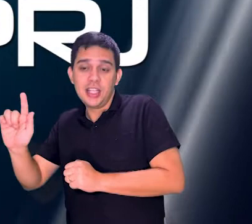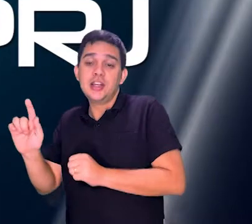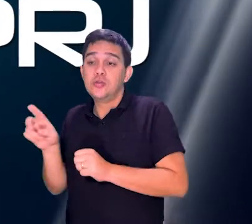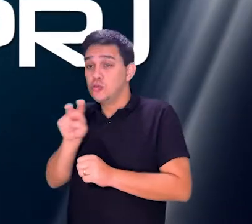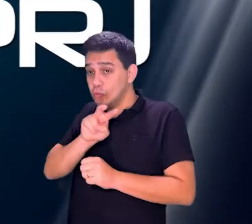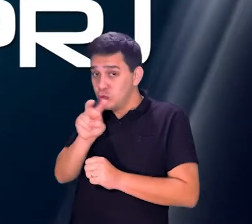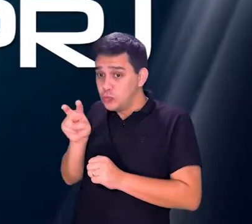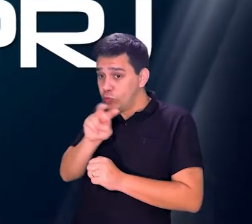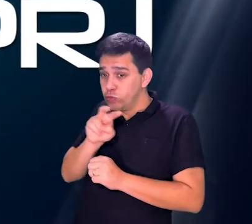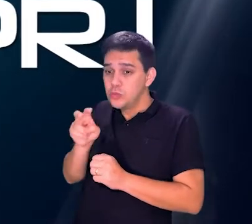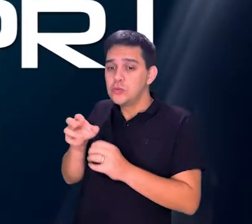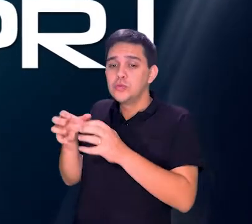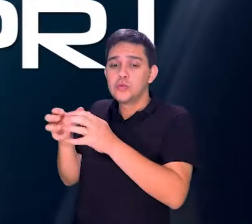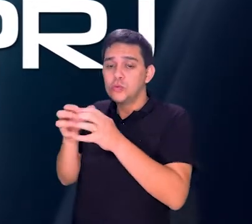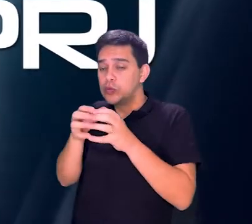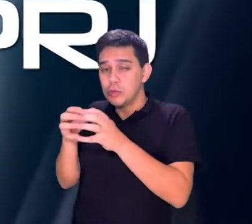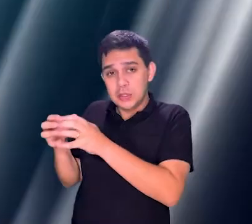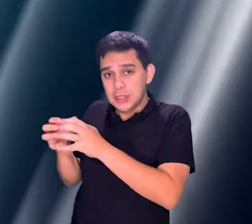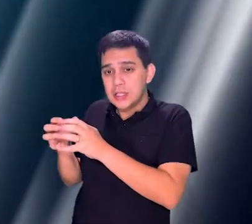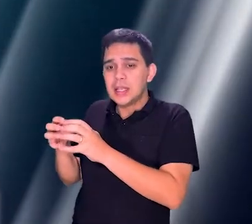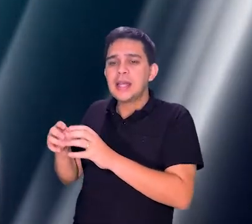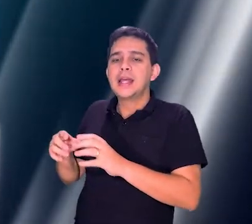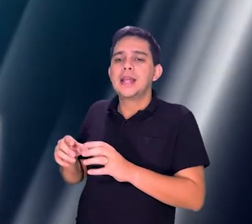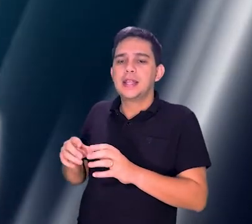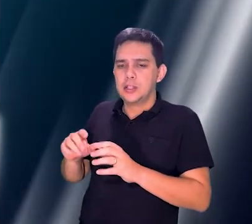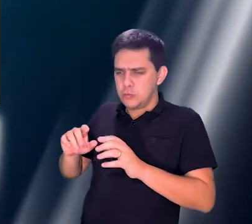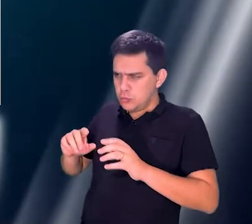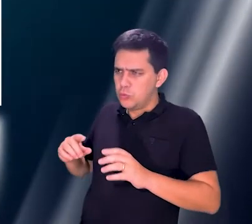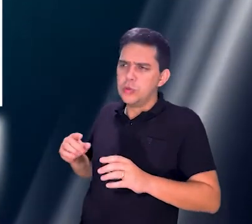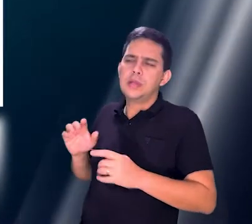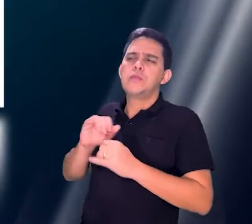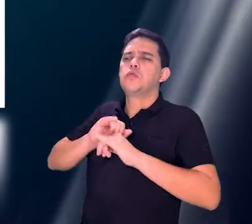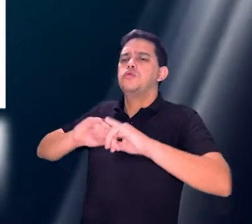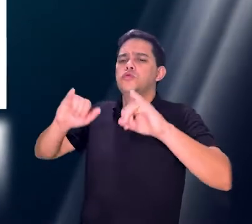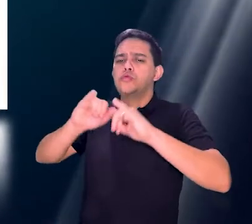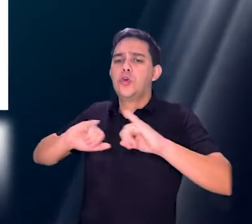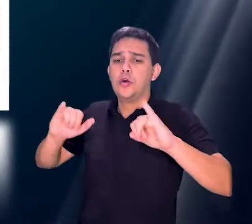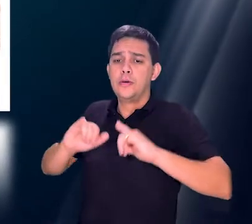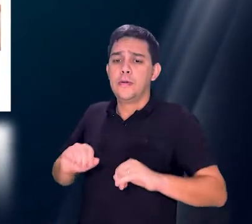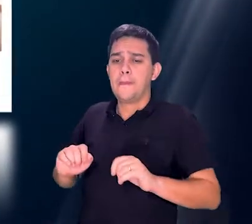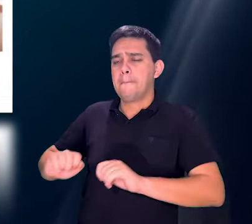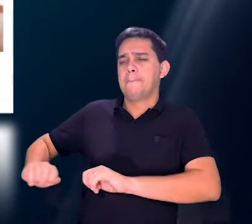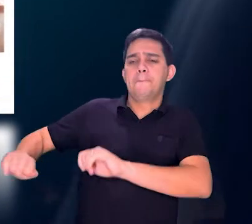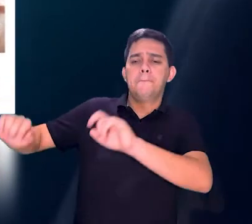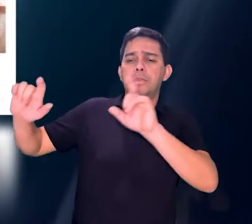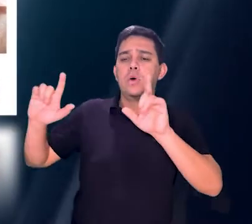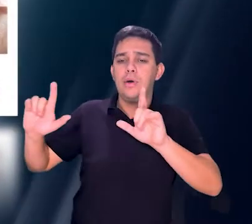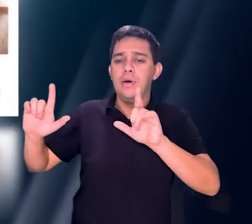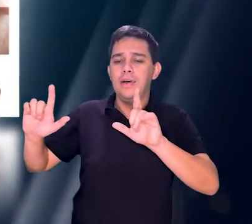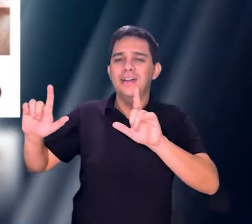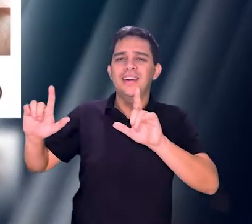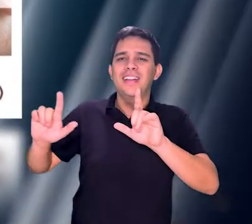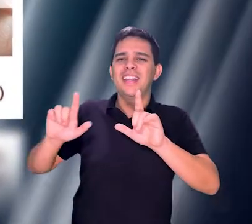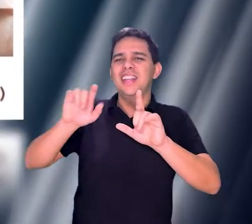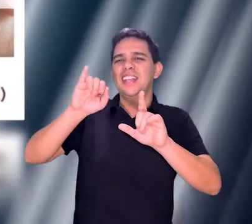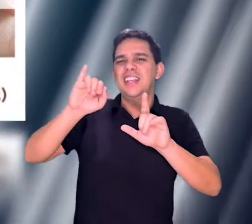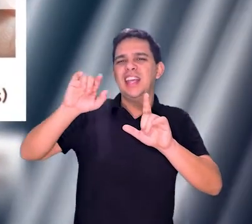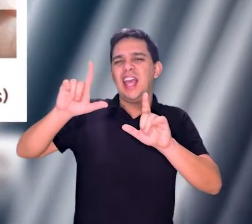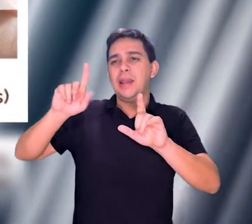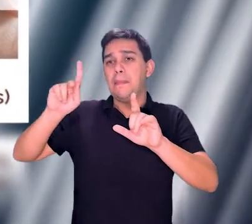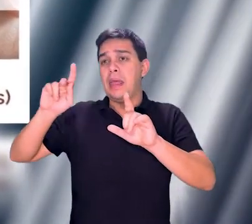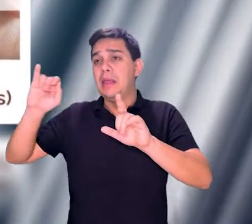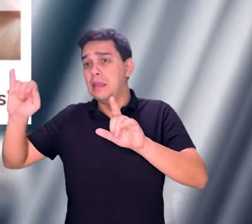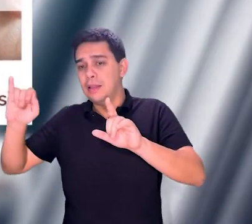Geoprocessamento, CADG MPRJ, lançou no início deste ano o painel ILPI, ferramenta que